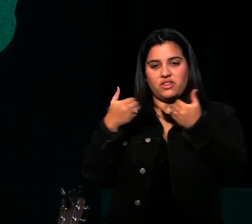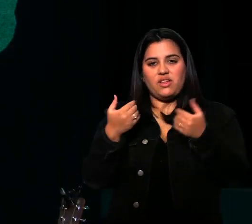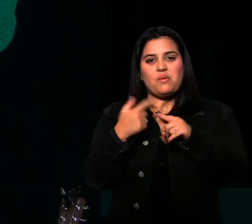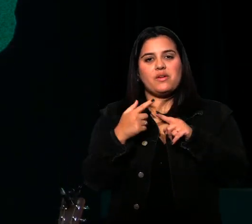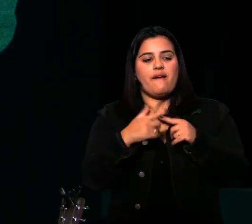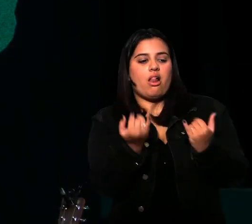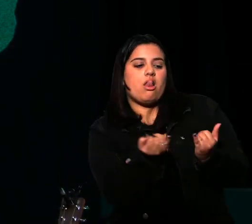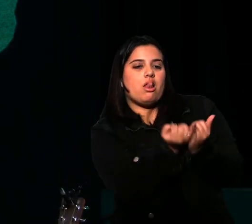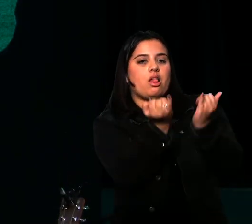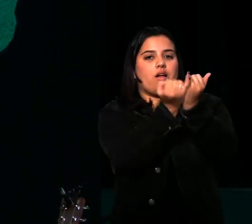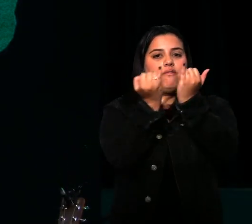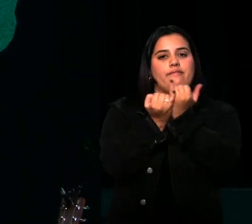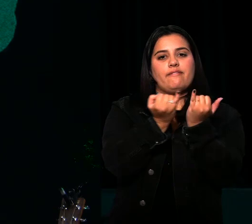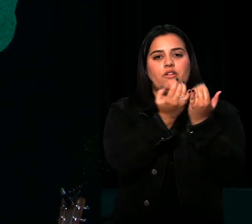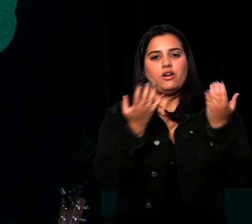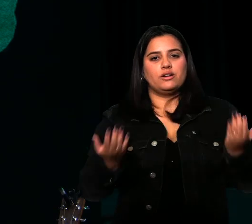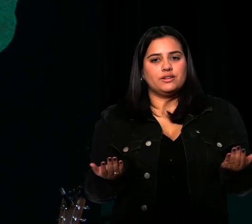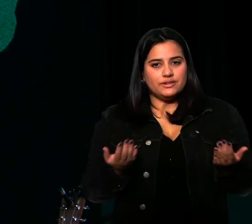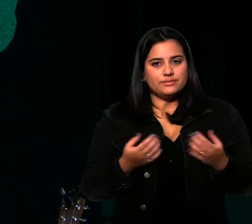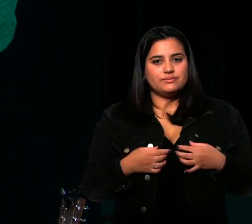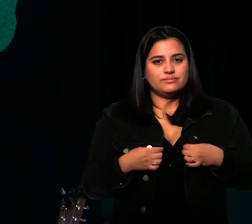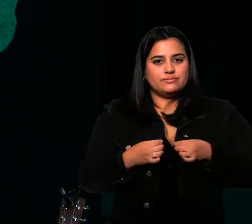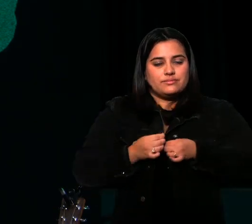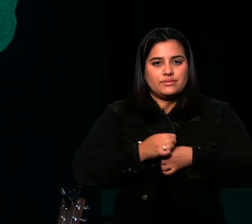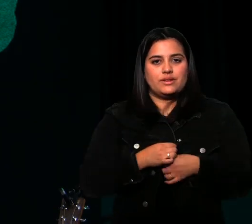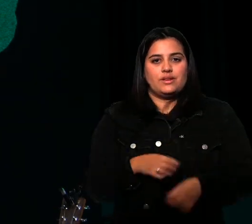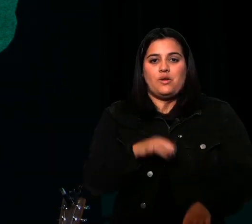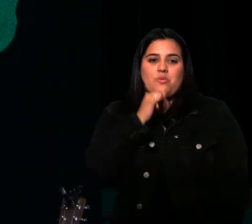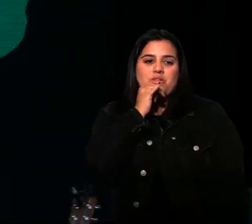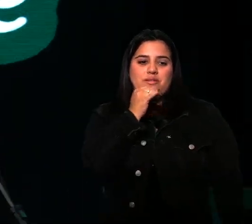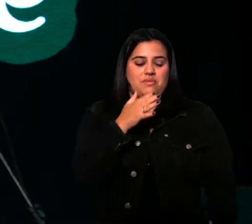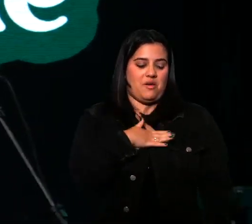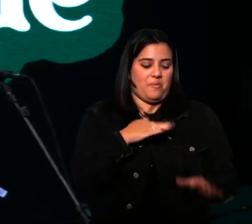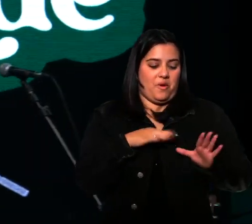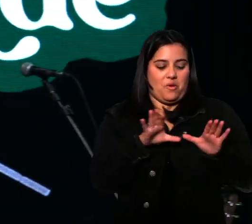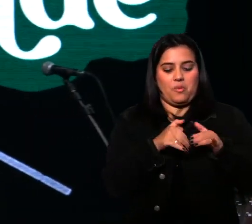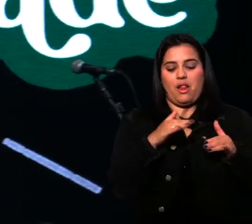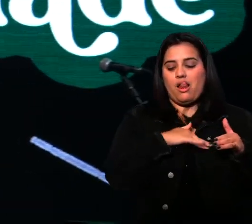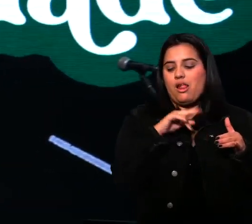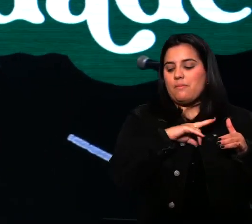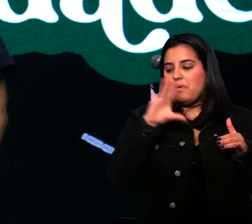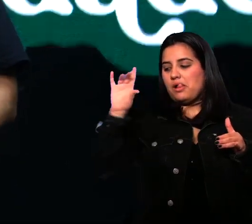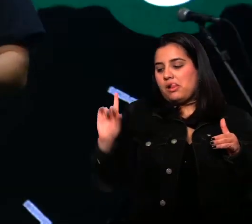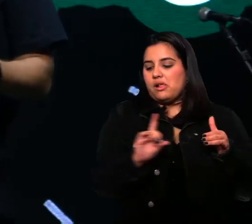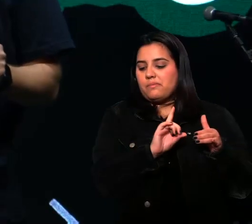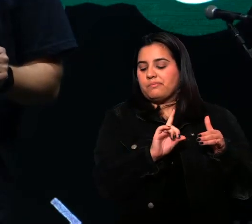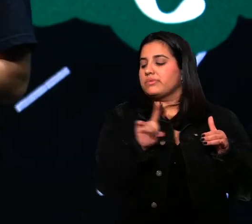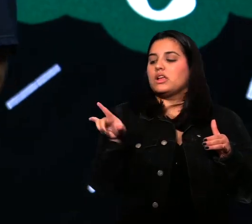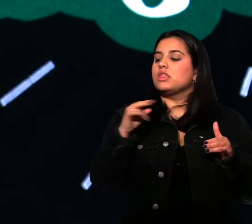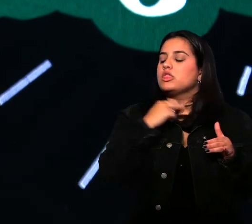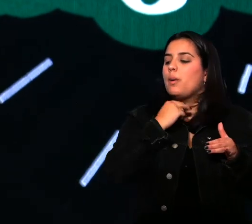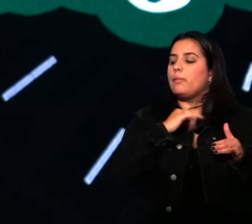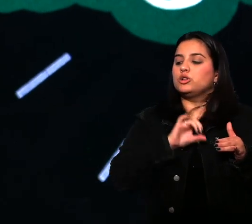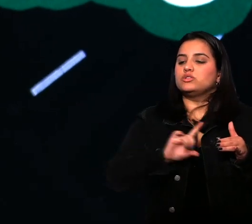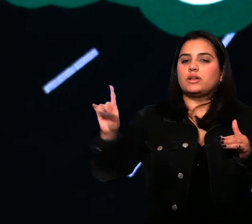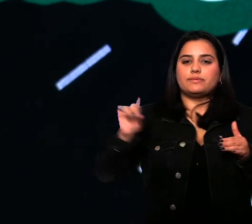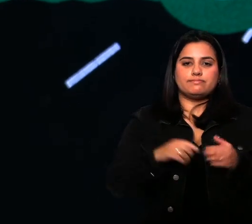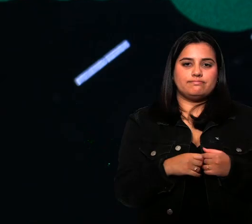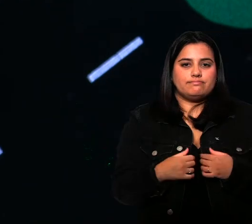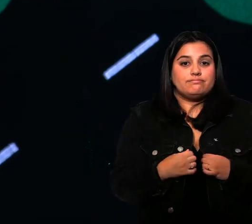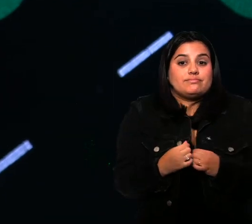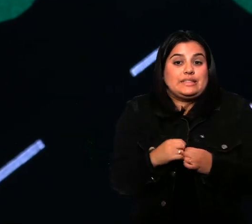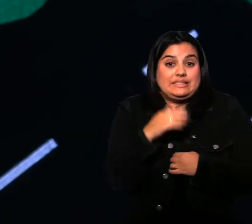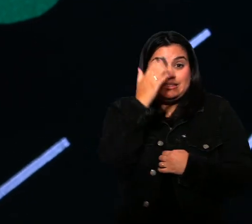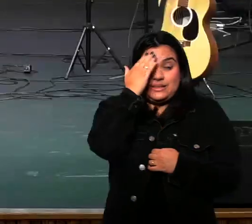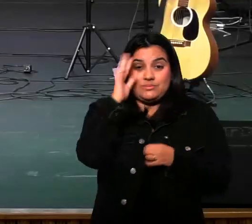gerando grupos fechados, que as pessoas não podem entrar, não podem participar? E sabe, a unidade ela é um grande